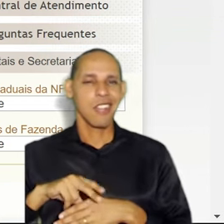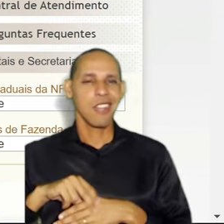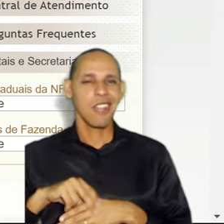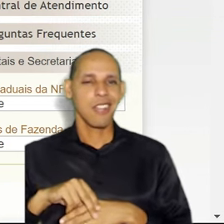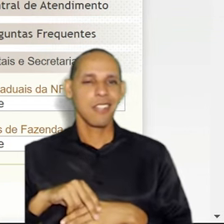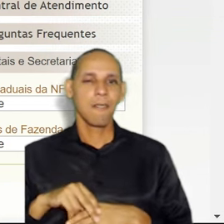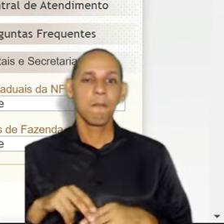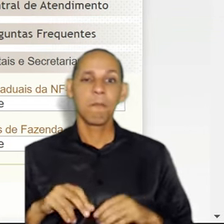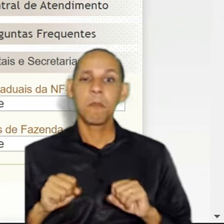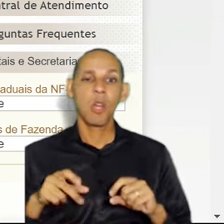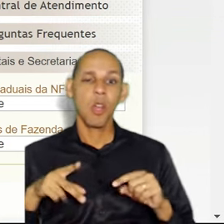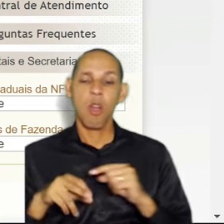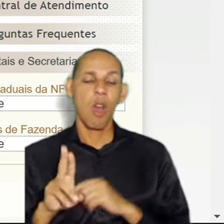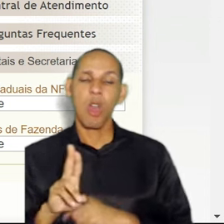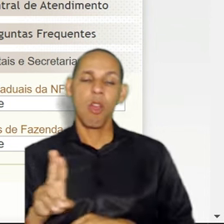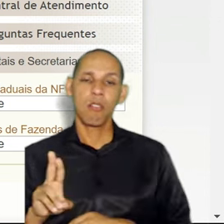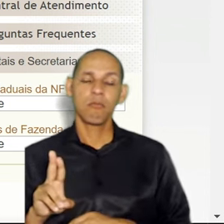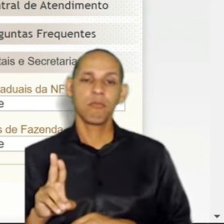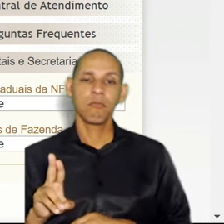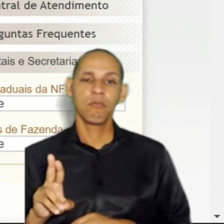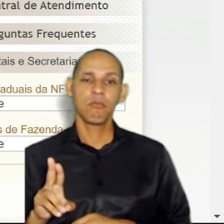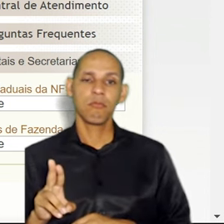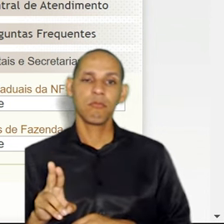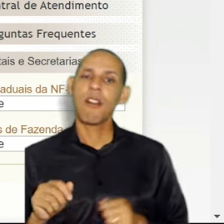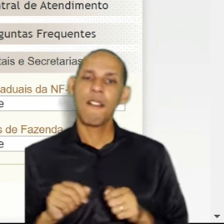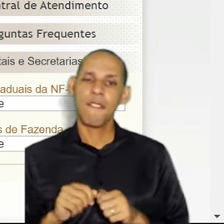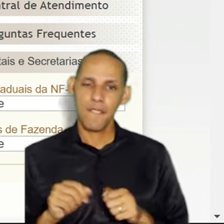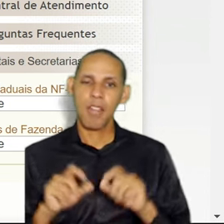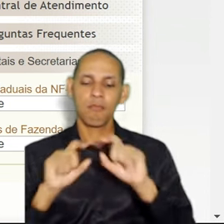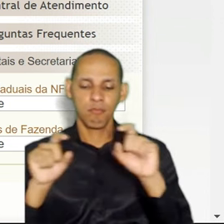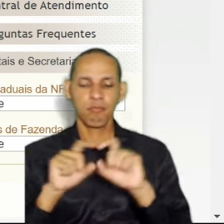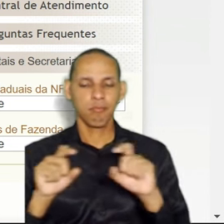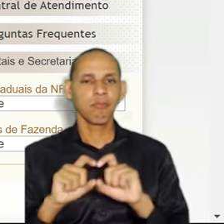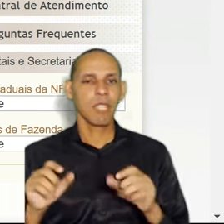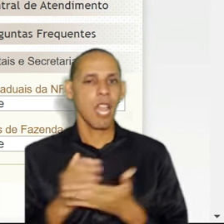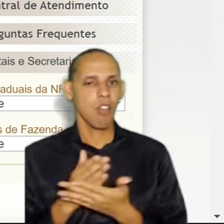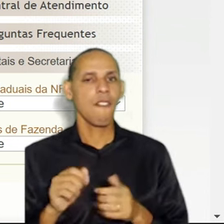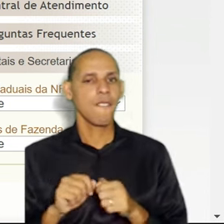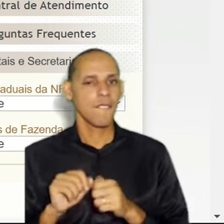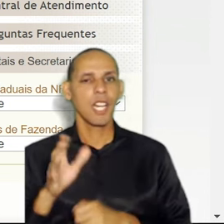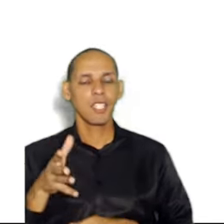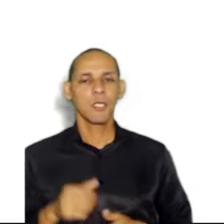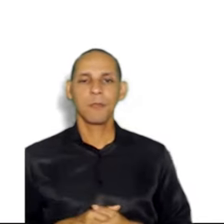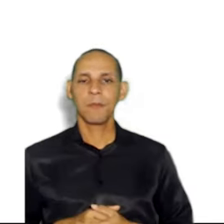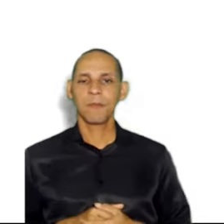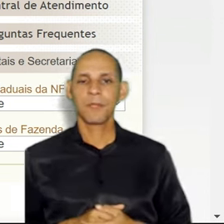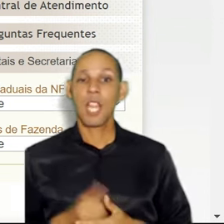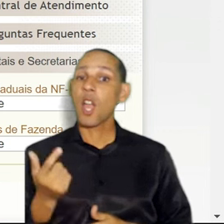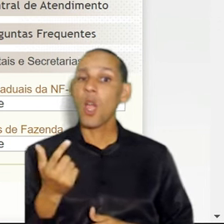simplesmente cortar o nome e seguir Isso já é feito em muitos Campos né eles tratam nesse sentido